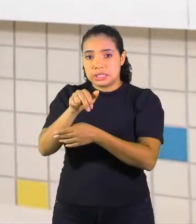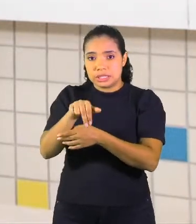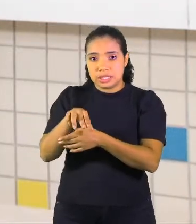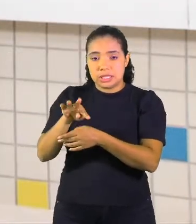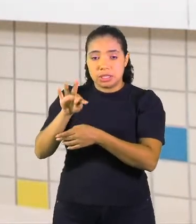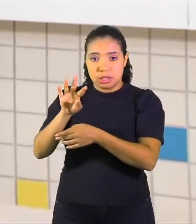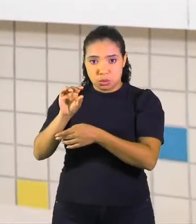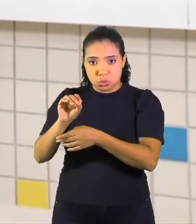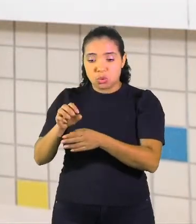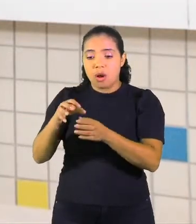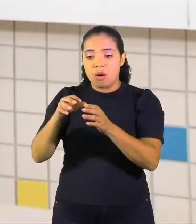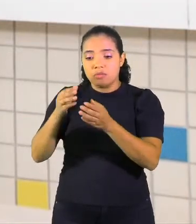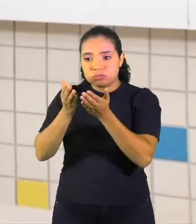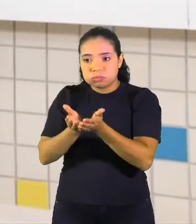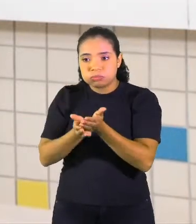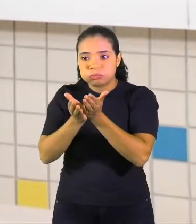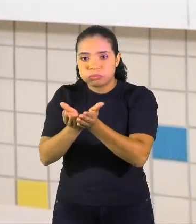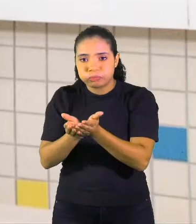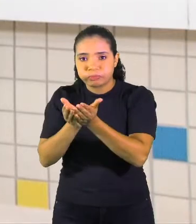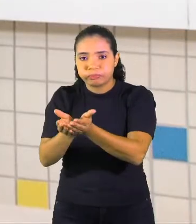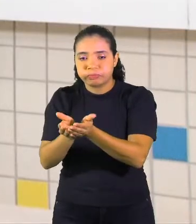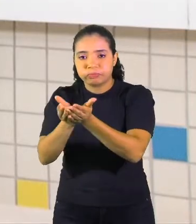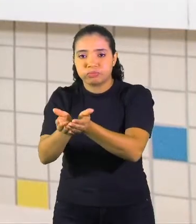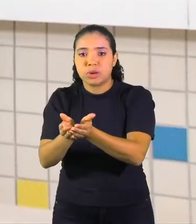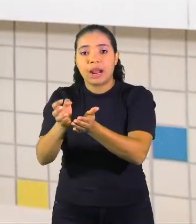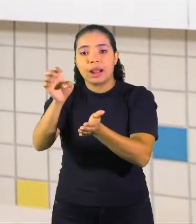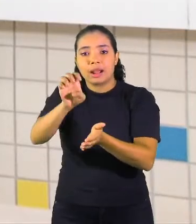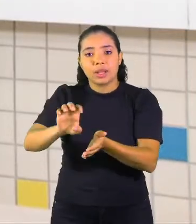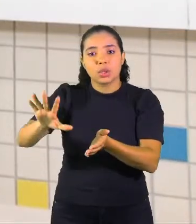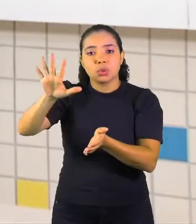navios para a Europa.